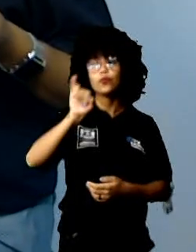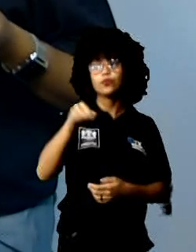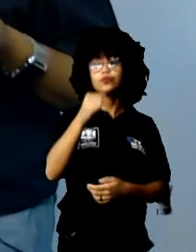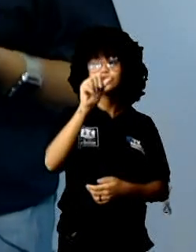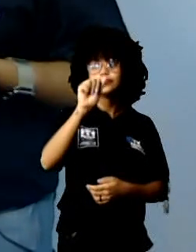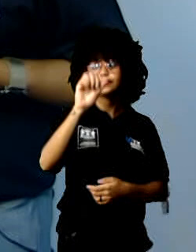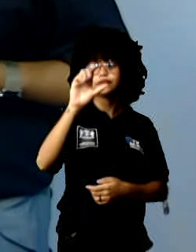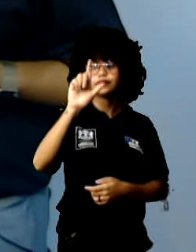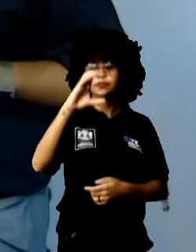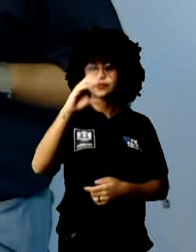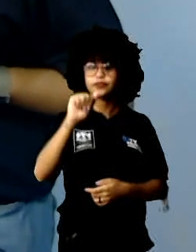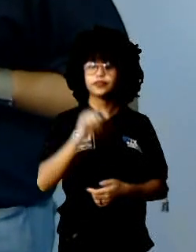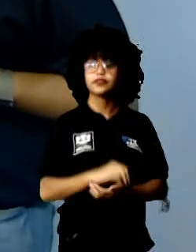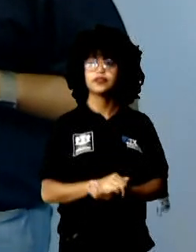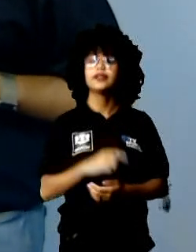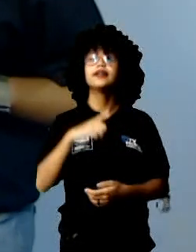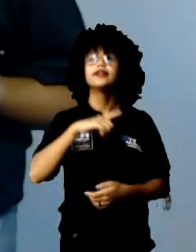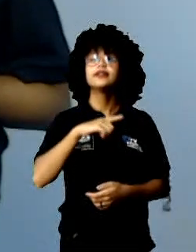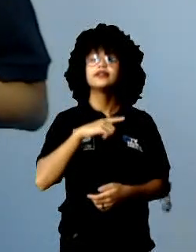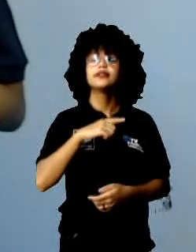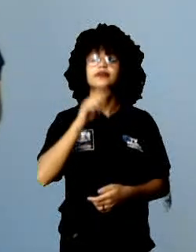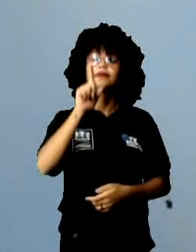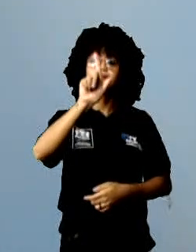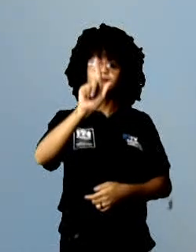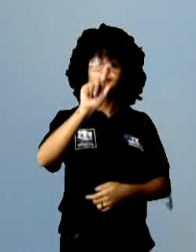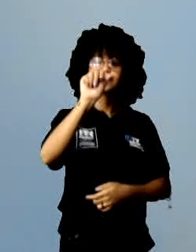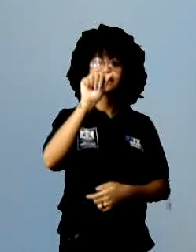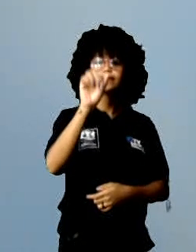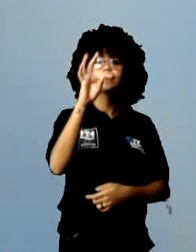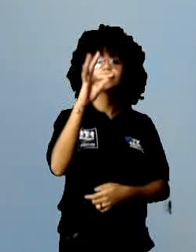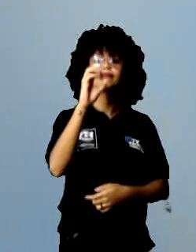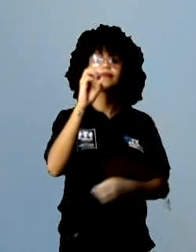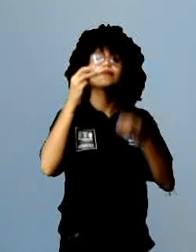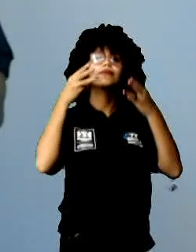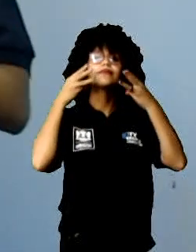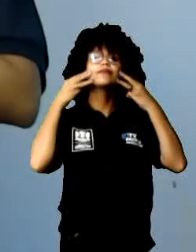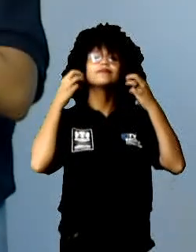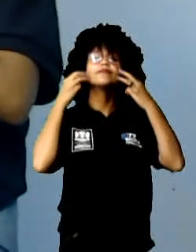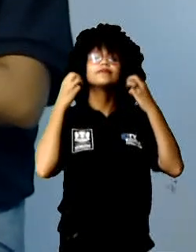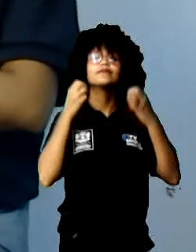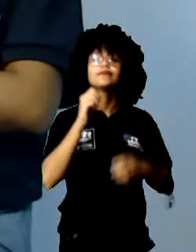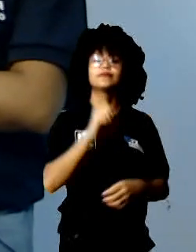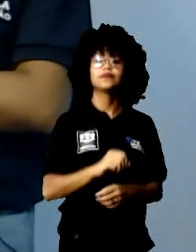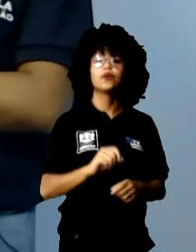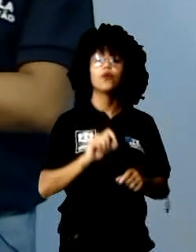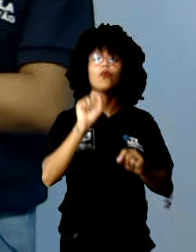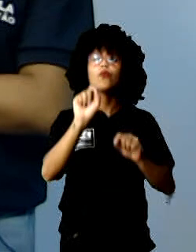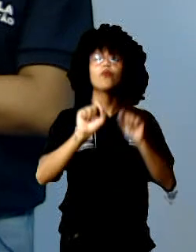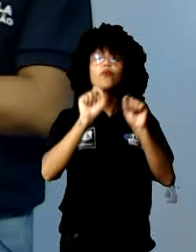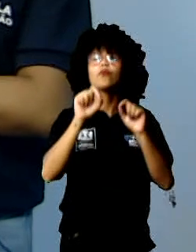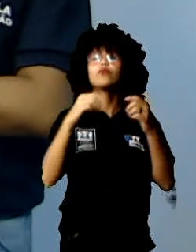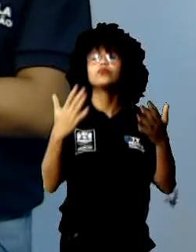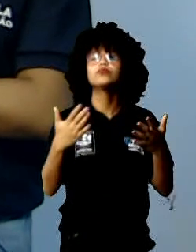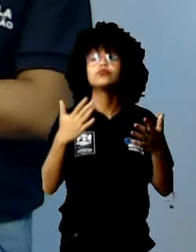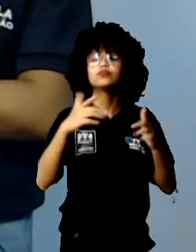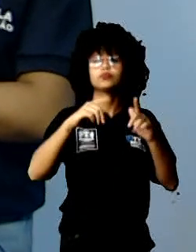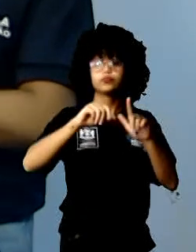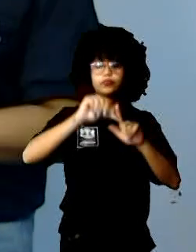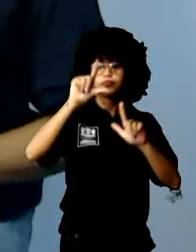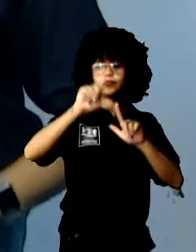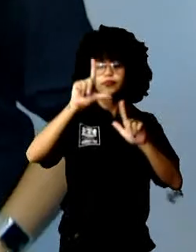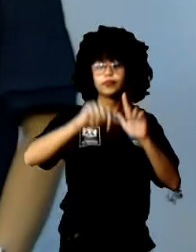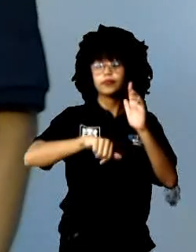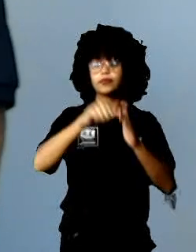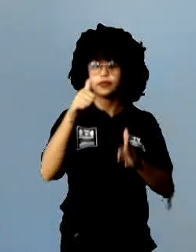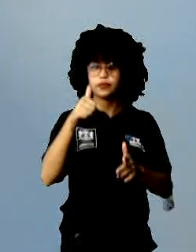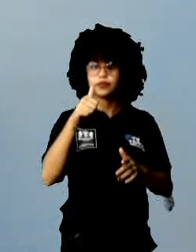de jaca e temos gato gato qual é a primeira letrinha da palavra gato